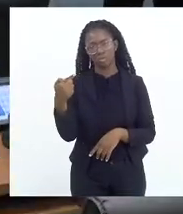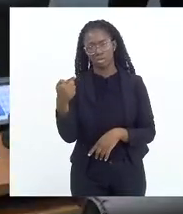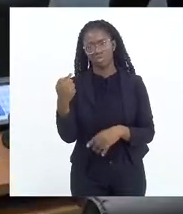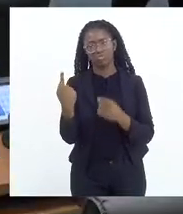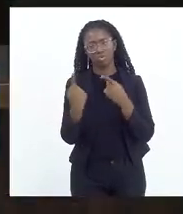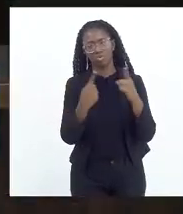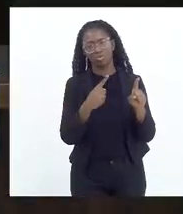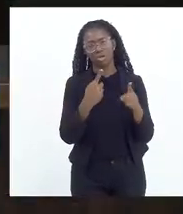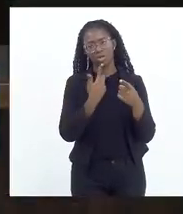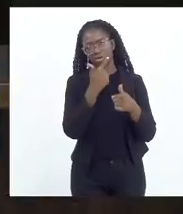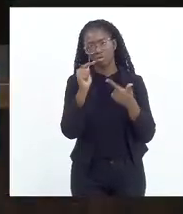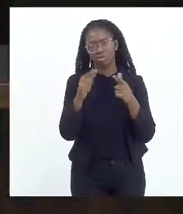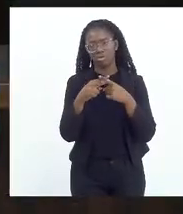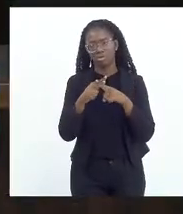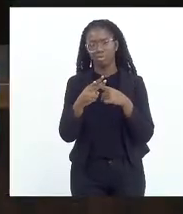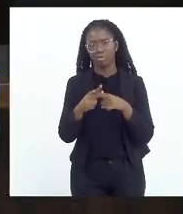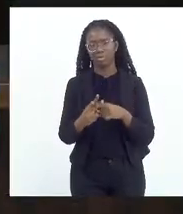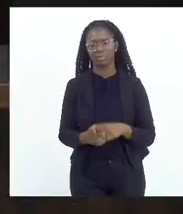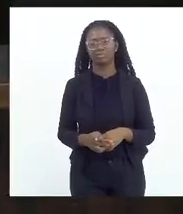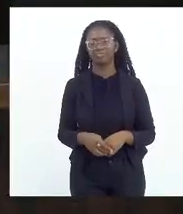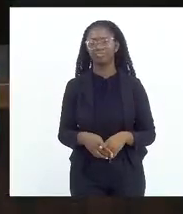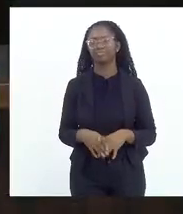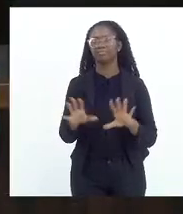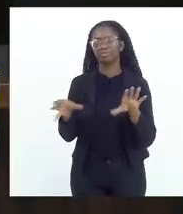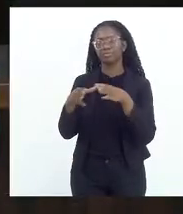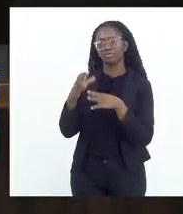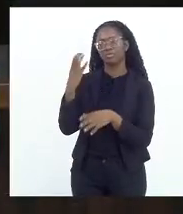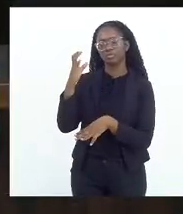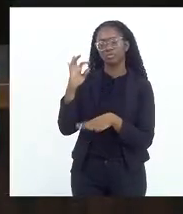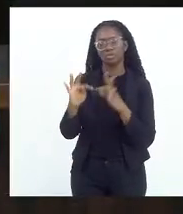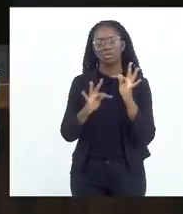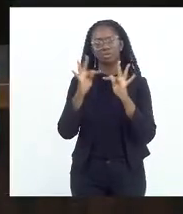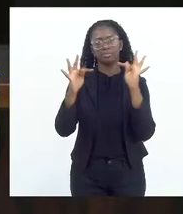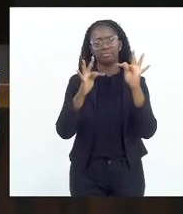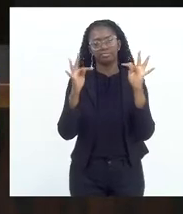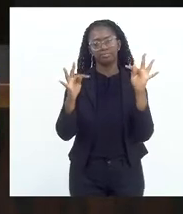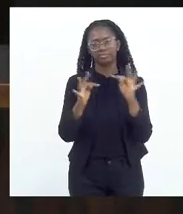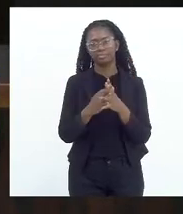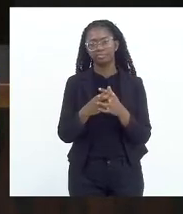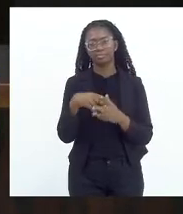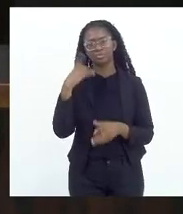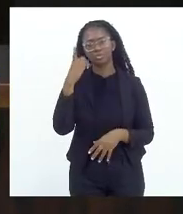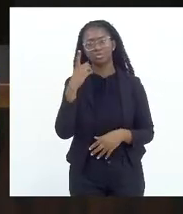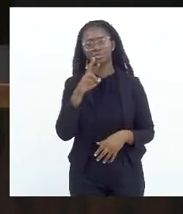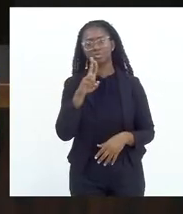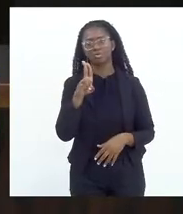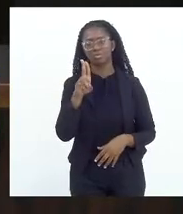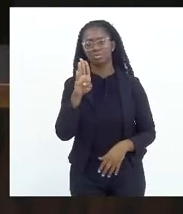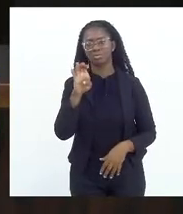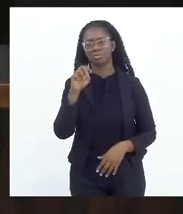emendas. Obrigado, deputado. Pela Ciência e Tecnologia, o vice-presidente, deputado Rubens Bontempo.